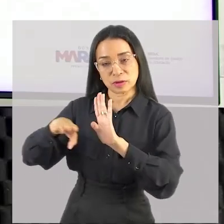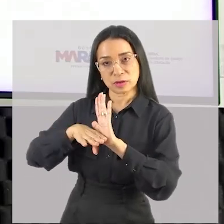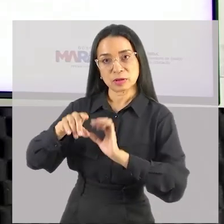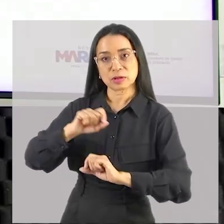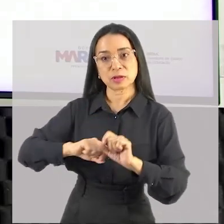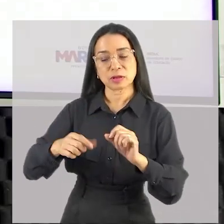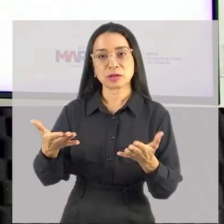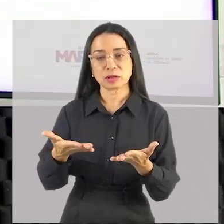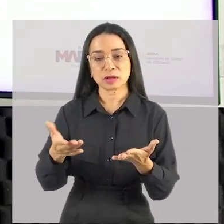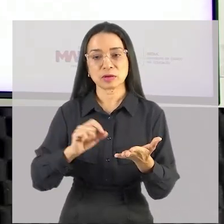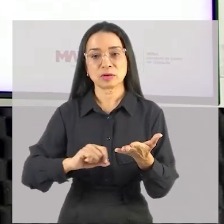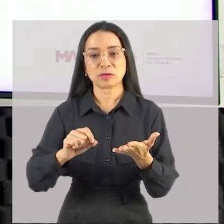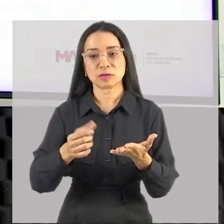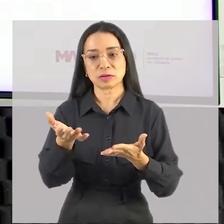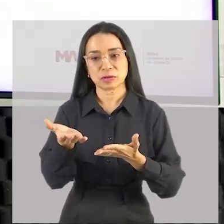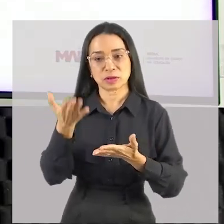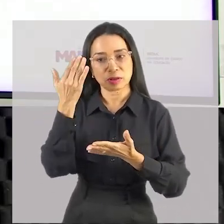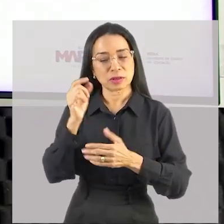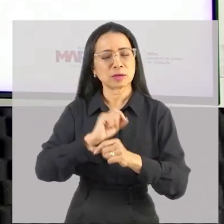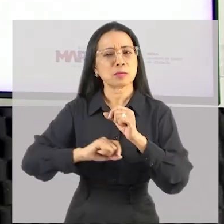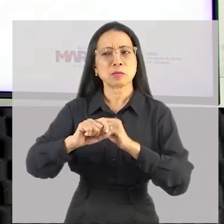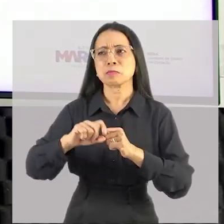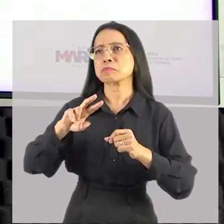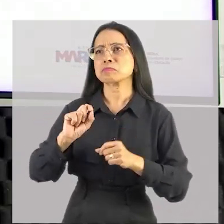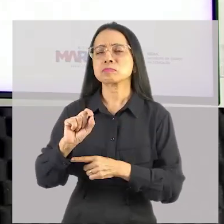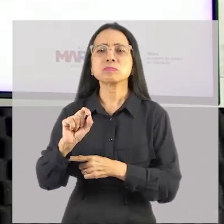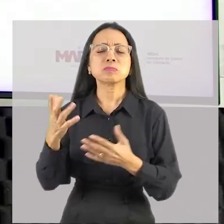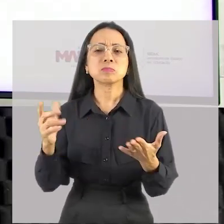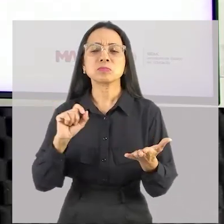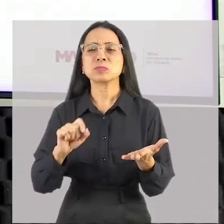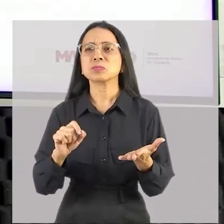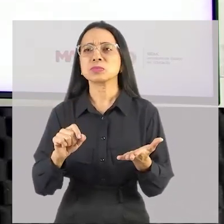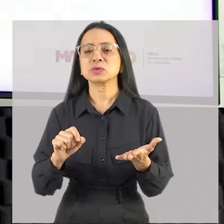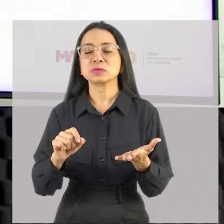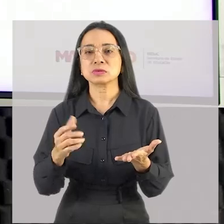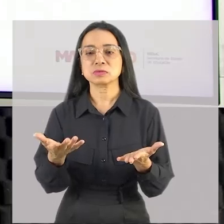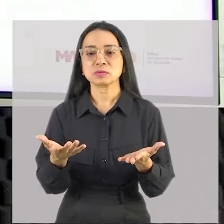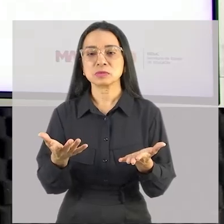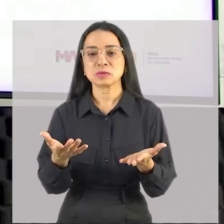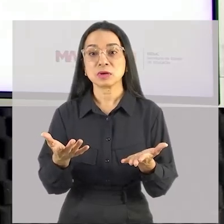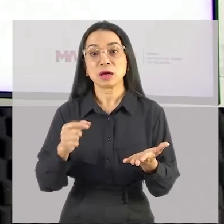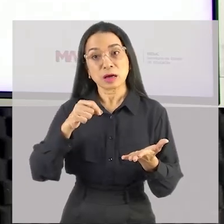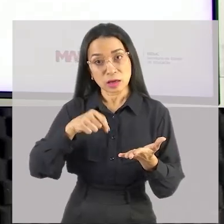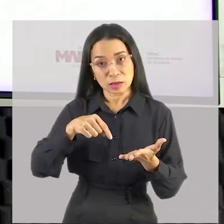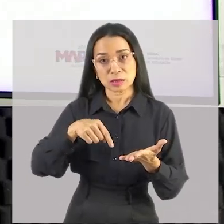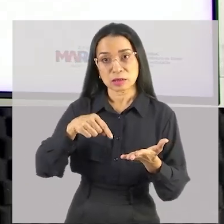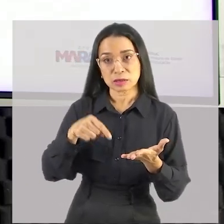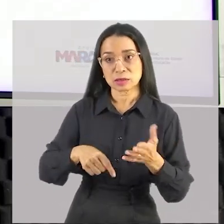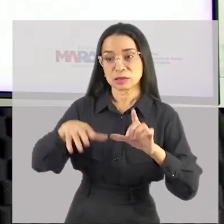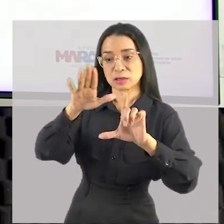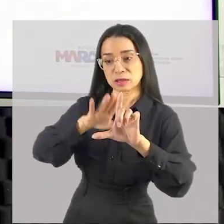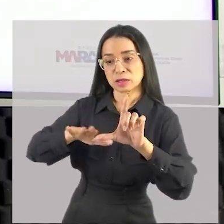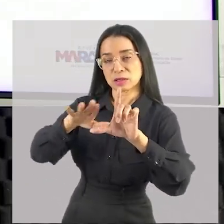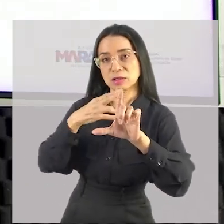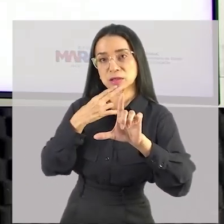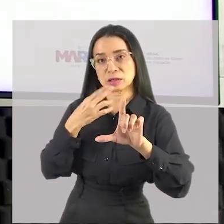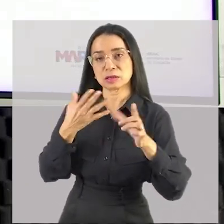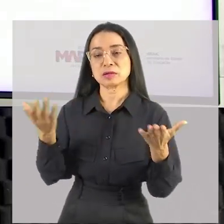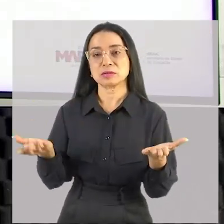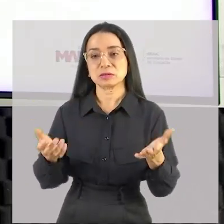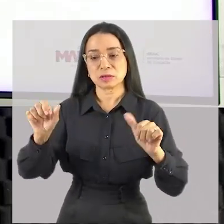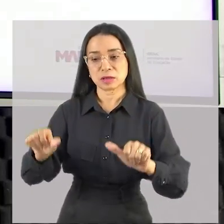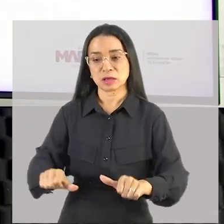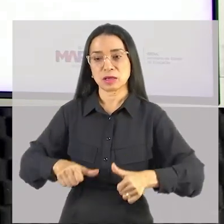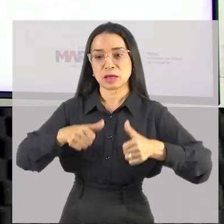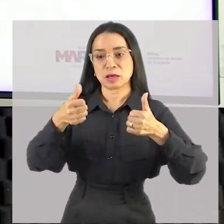agora e quer saber o que é isso, que canal é esse? Este é o canal da plataforma Gonçalves Dias, a